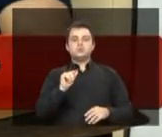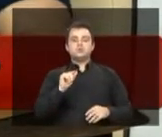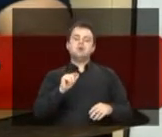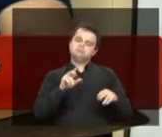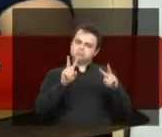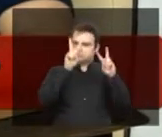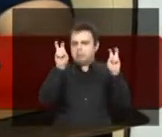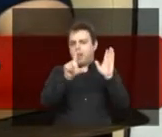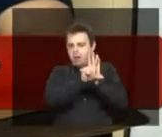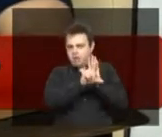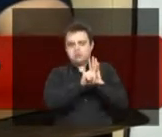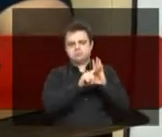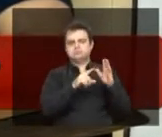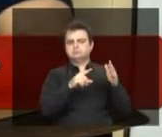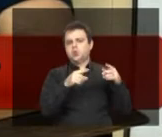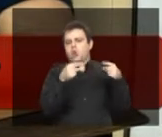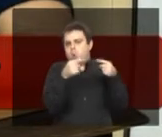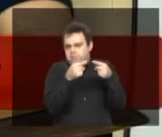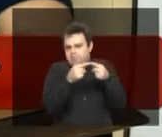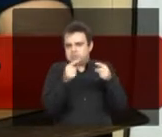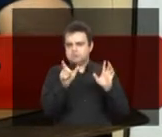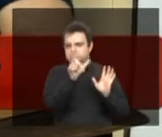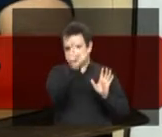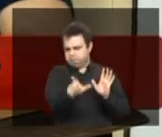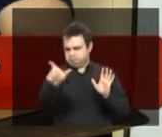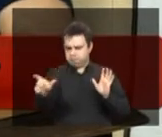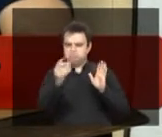caso dessa legalidade, para que